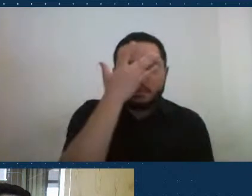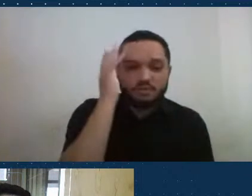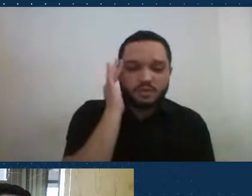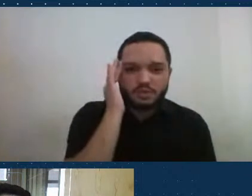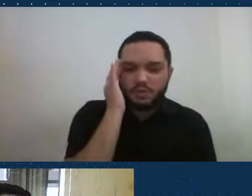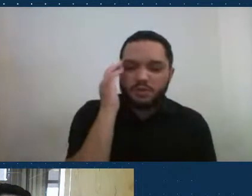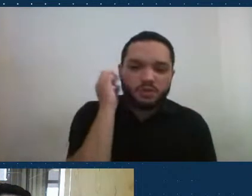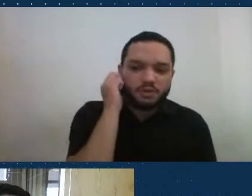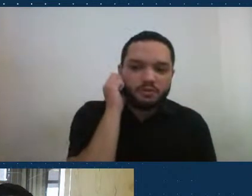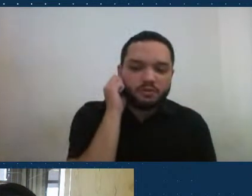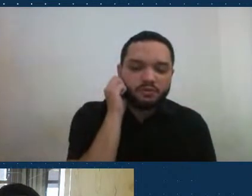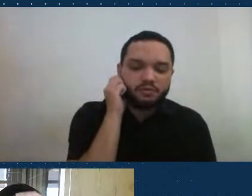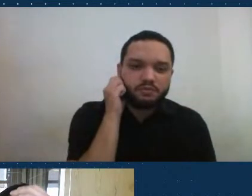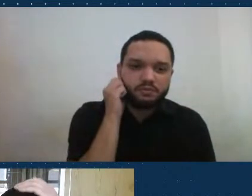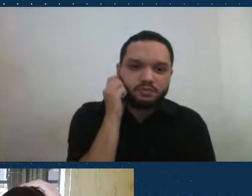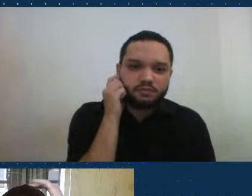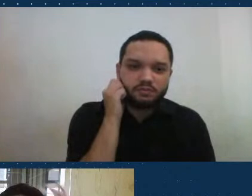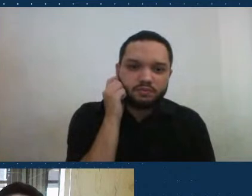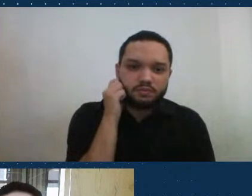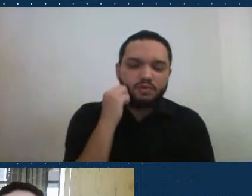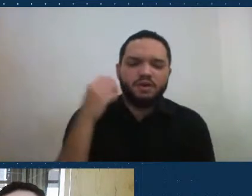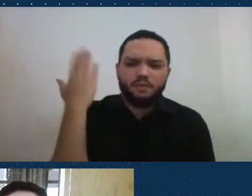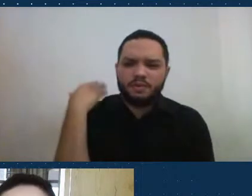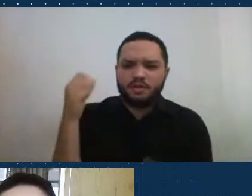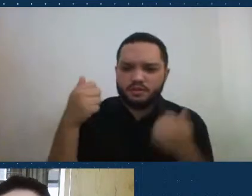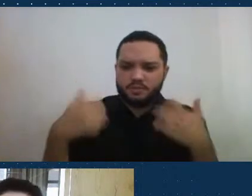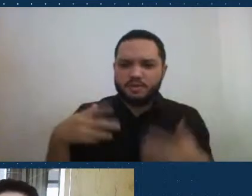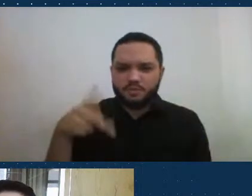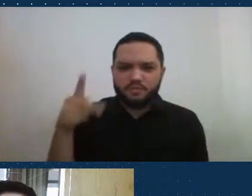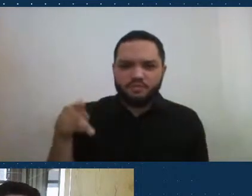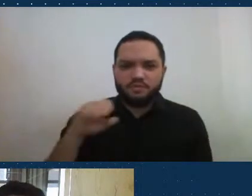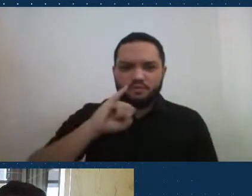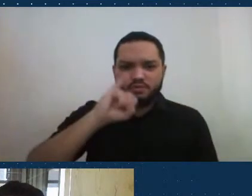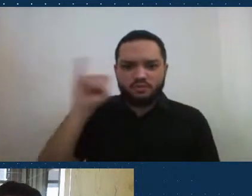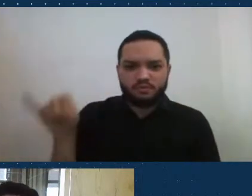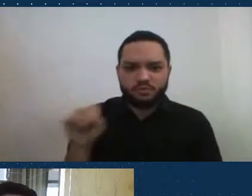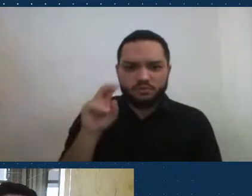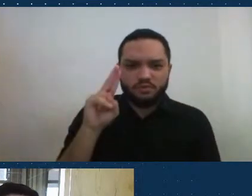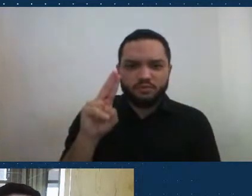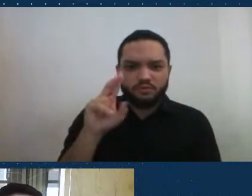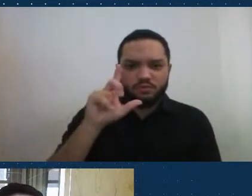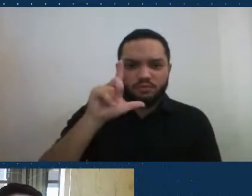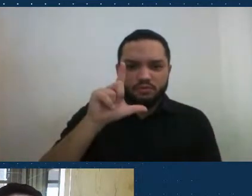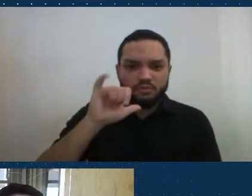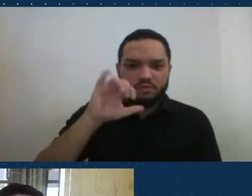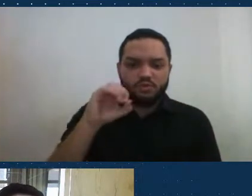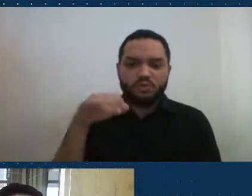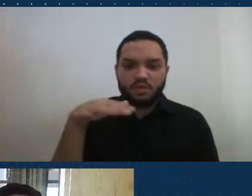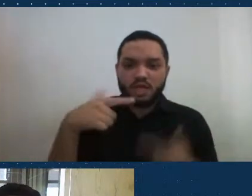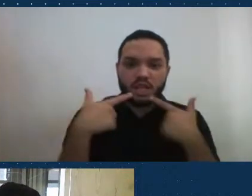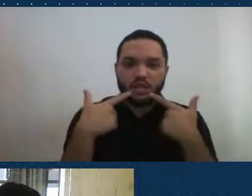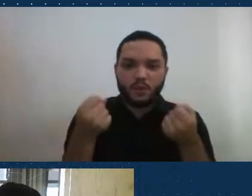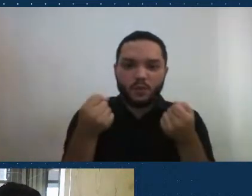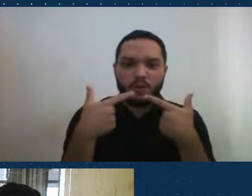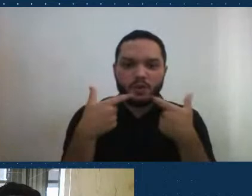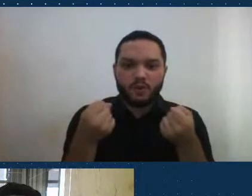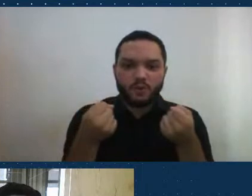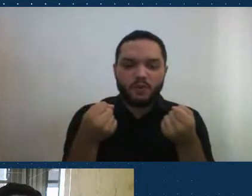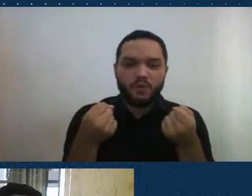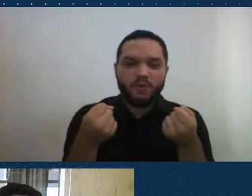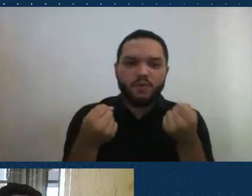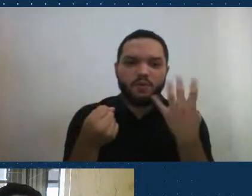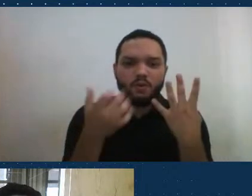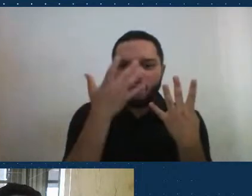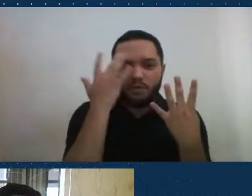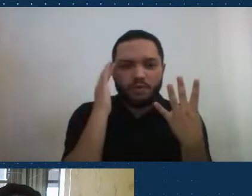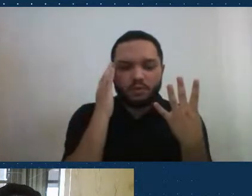né? Agora há pouco eu falei do professor Júlio. O professor Júlio, na linguística, tem várias pessoas falando